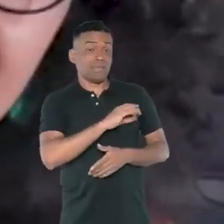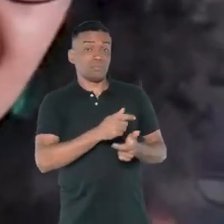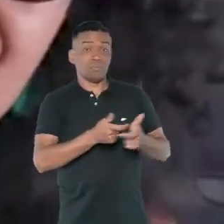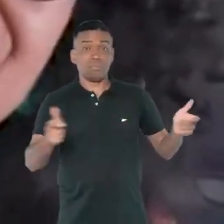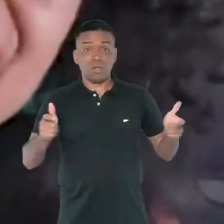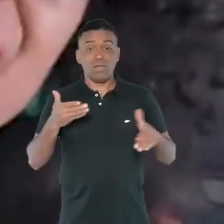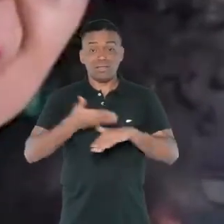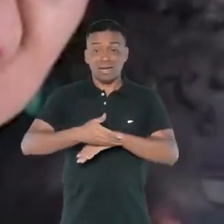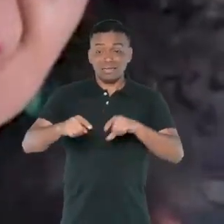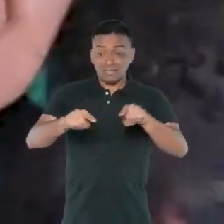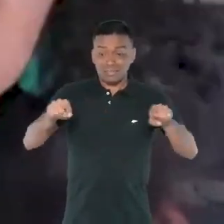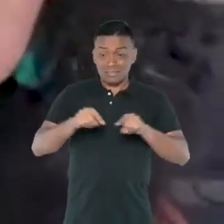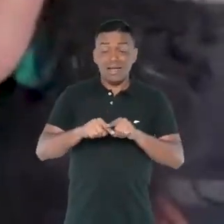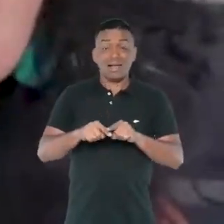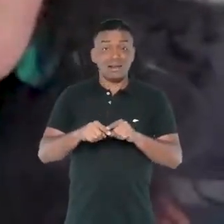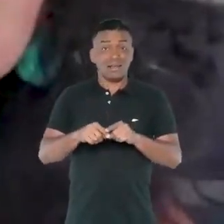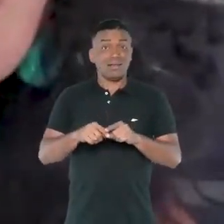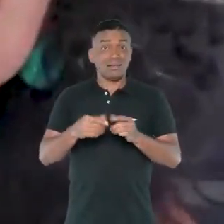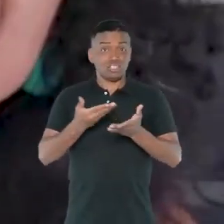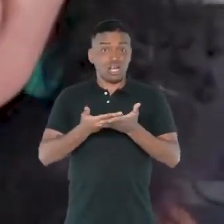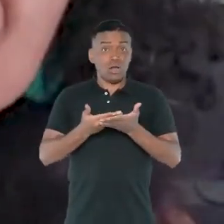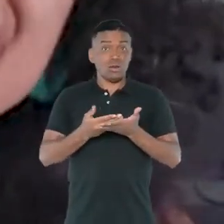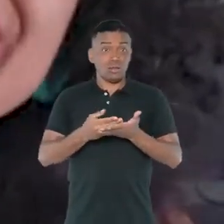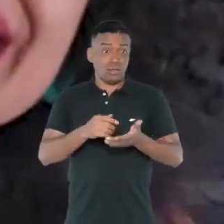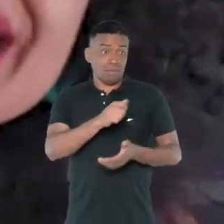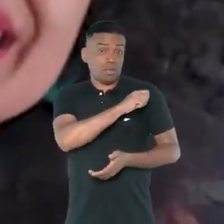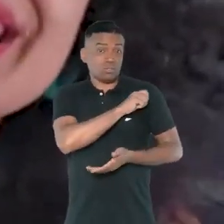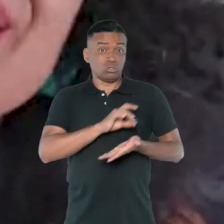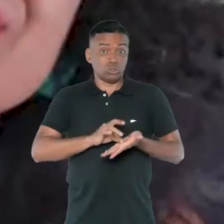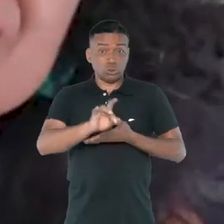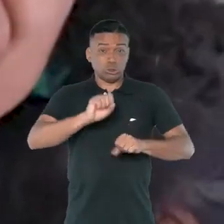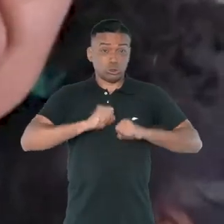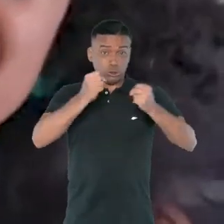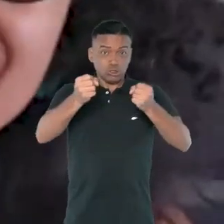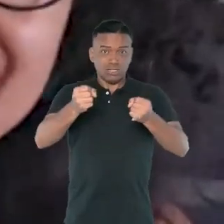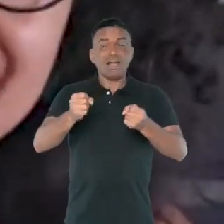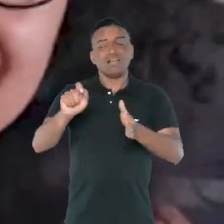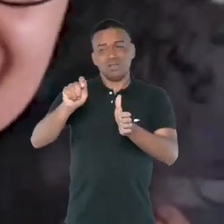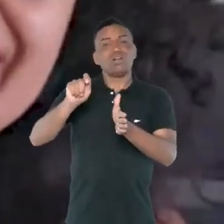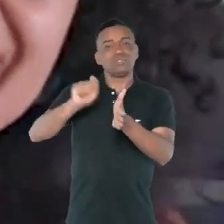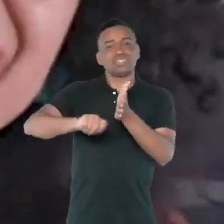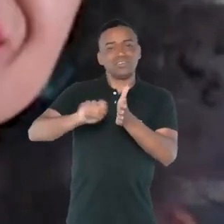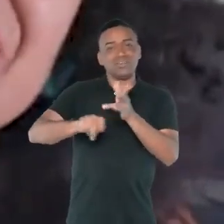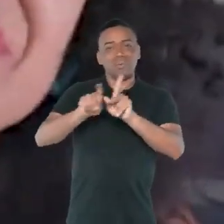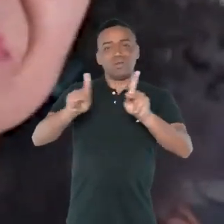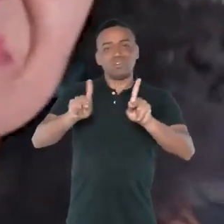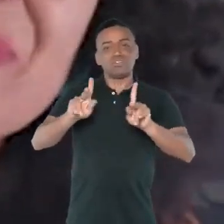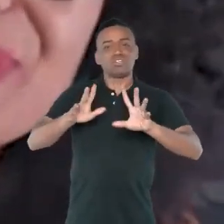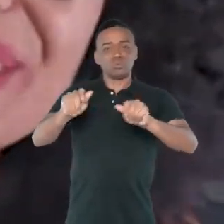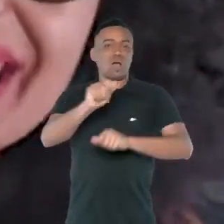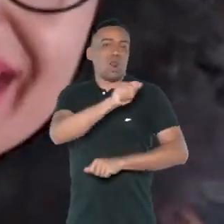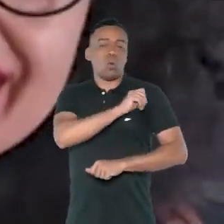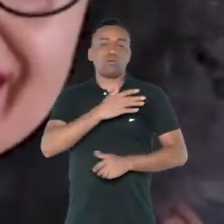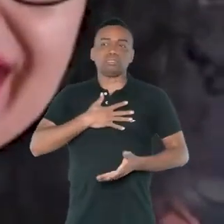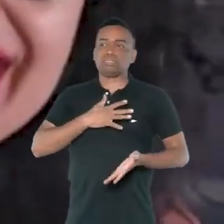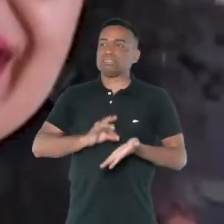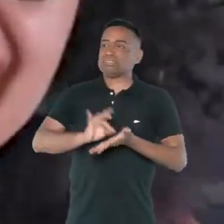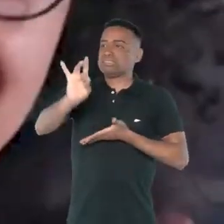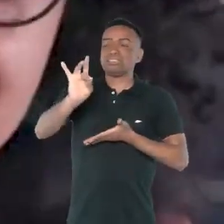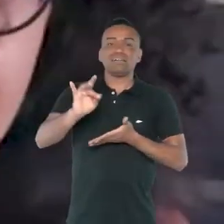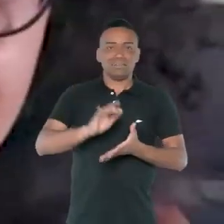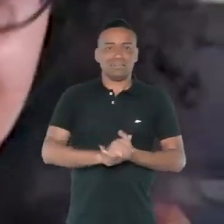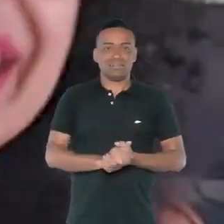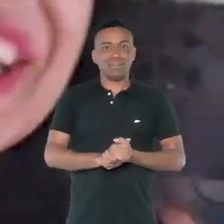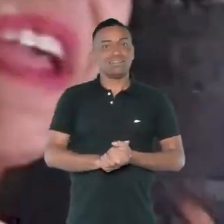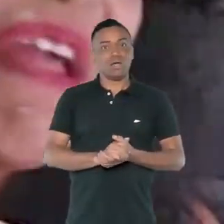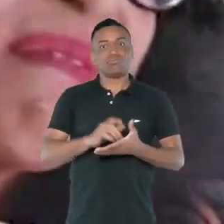era formada ainda quando eu escrevi. Eu escrevi muito sobre o meu medo. Meu maior medo era entrar em sala de aula e os meus alunos me detestarem. Então eu escrevi sobre uma professora que era detestada.